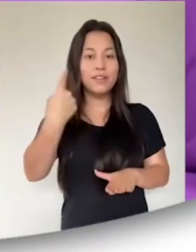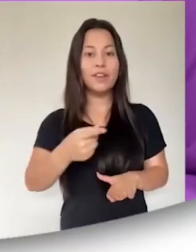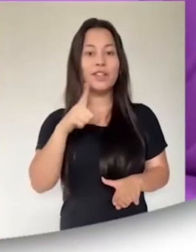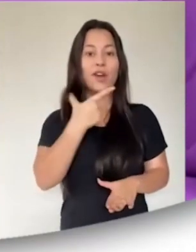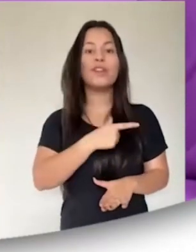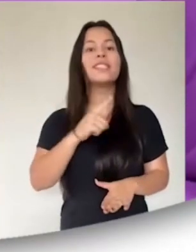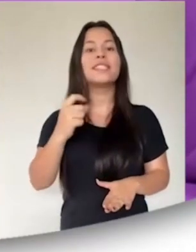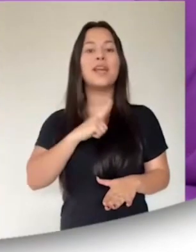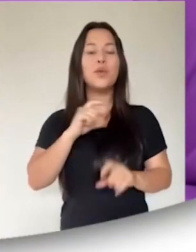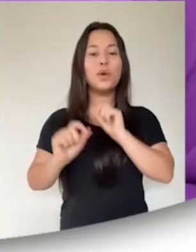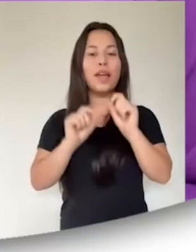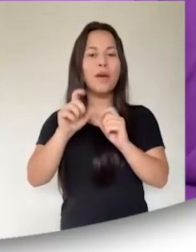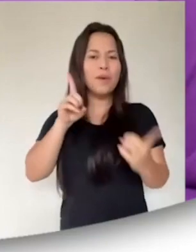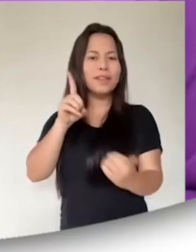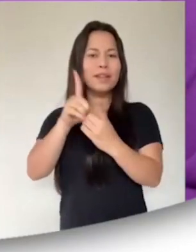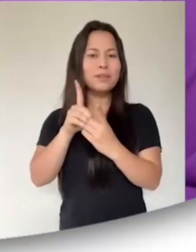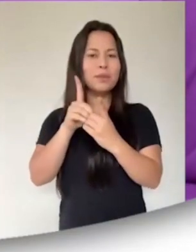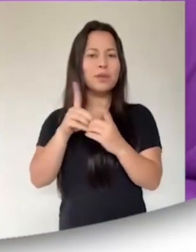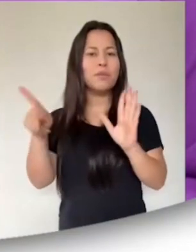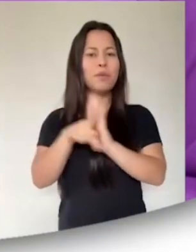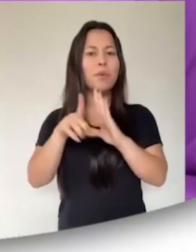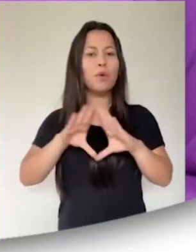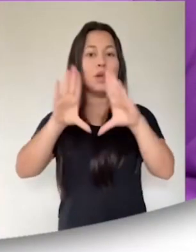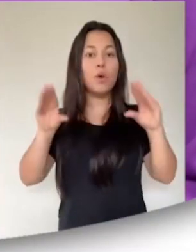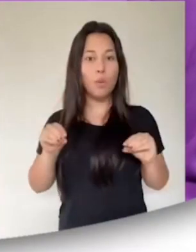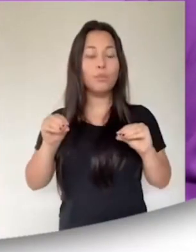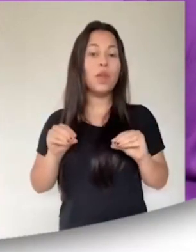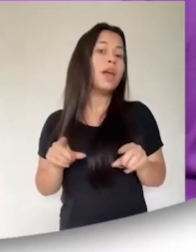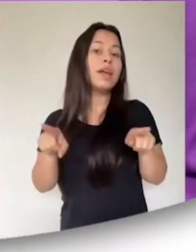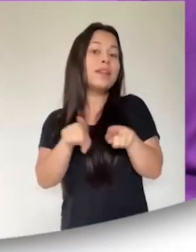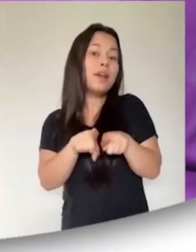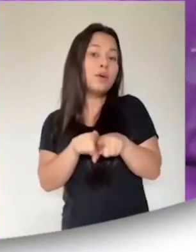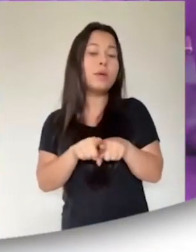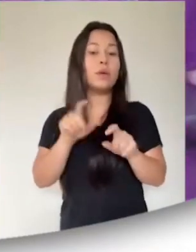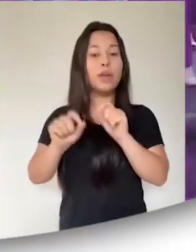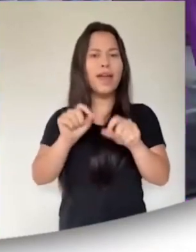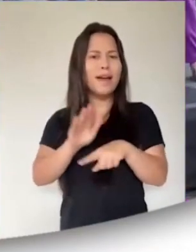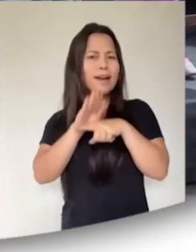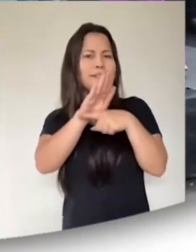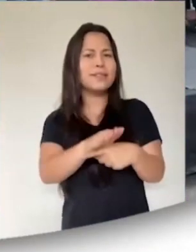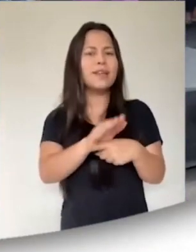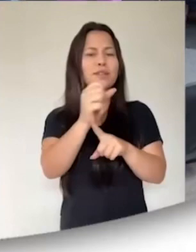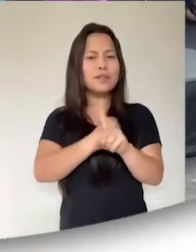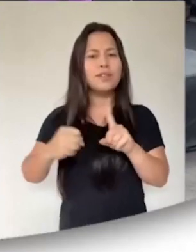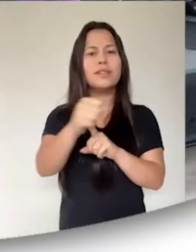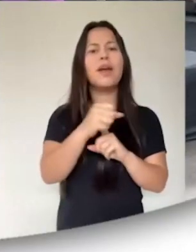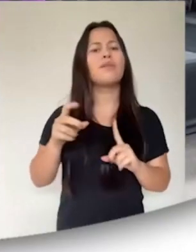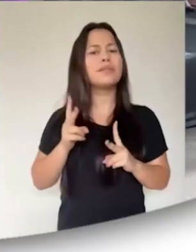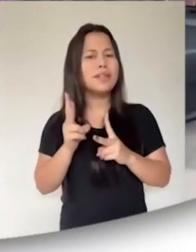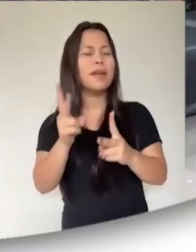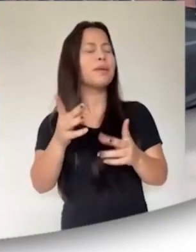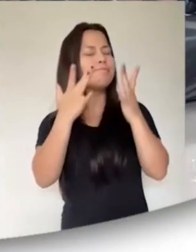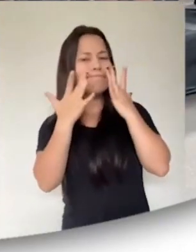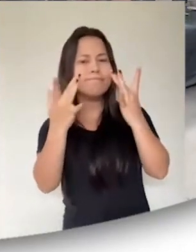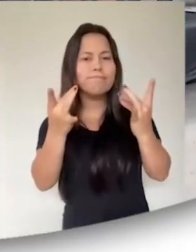da próxima semana nós teremos aqui o atendimento por meio da plataforma ICOM. Então a assistência social de Limeira, ela está